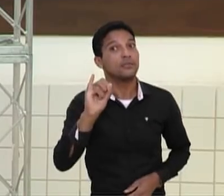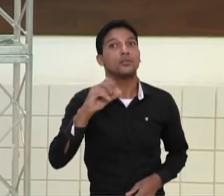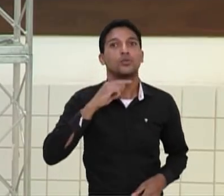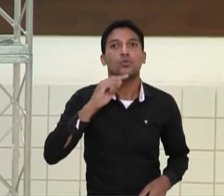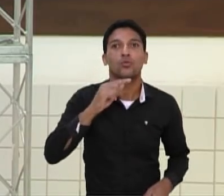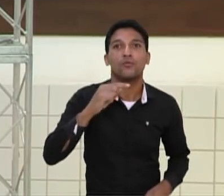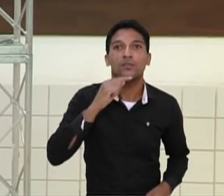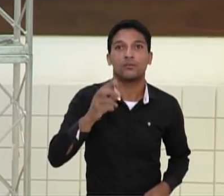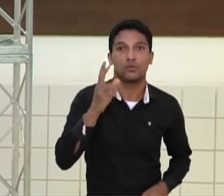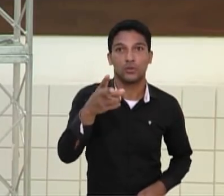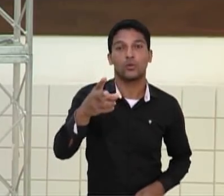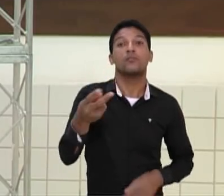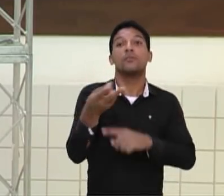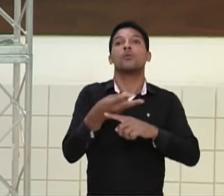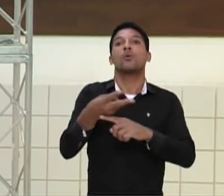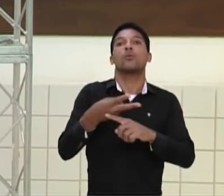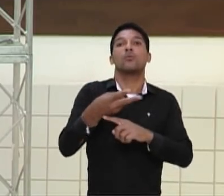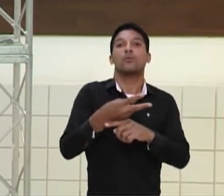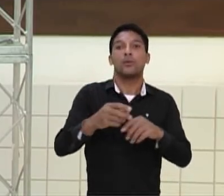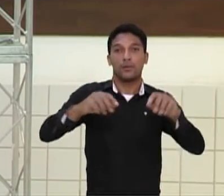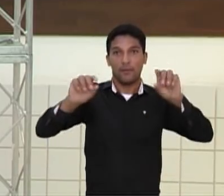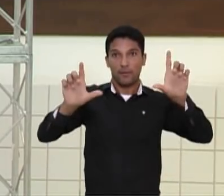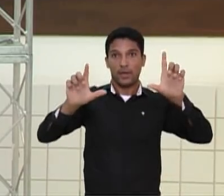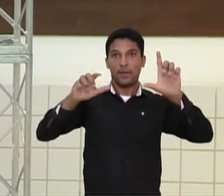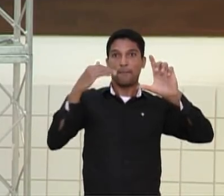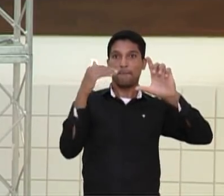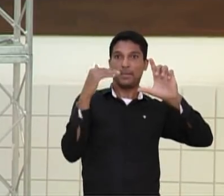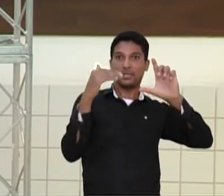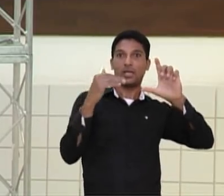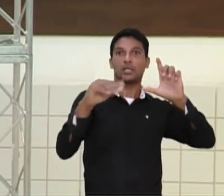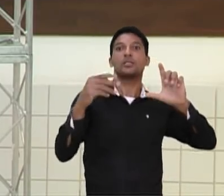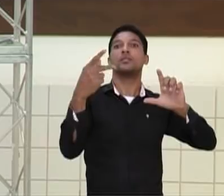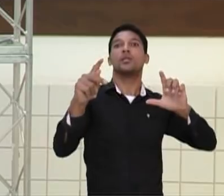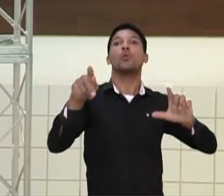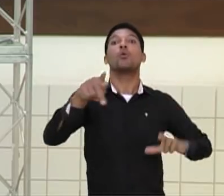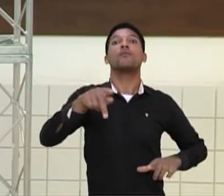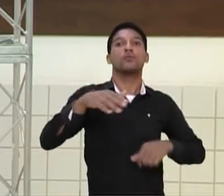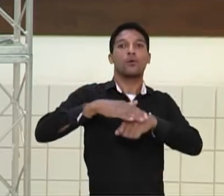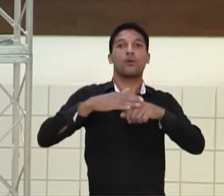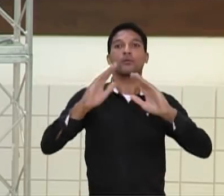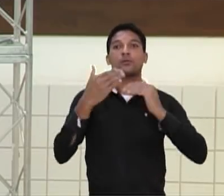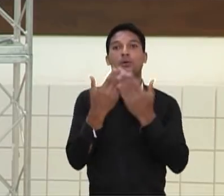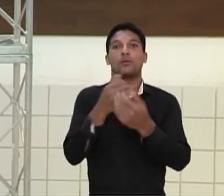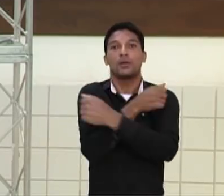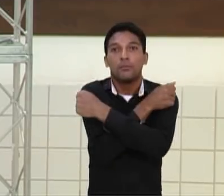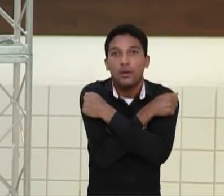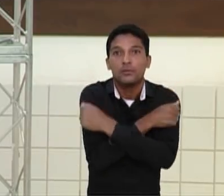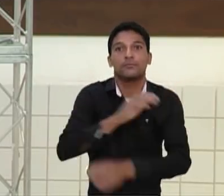procure pelo seu professor, né? Então, um abraço e até a próxima aula aí.